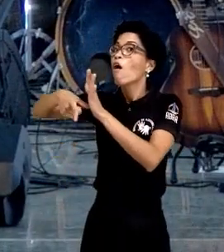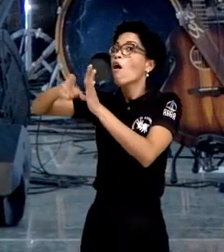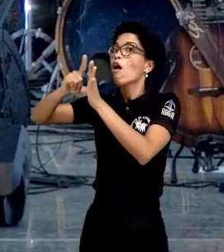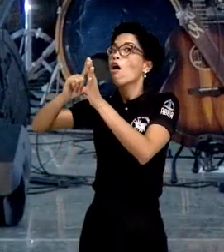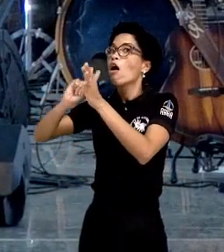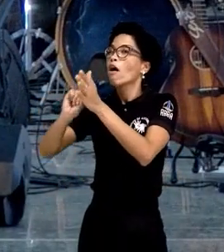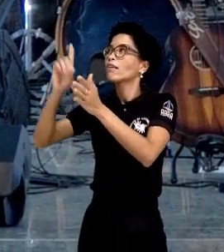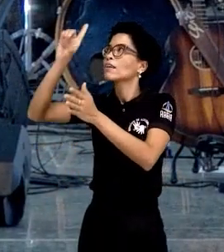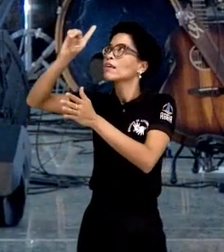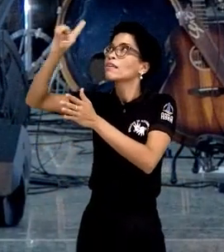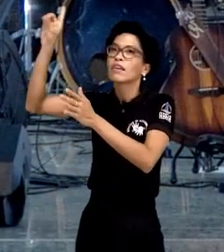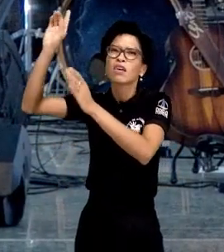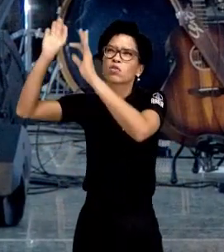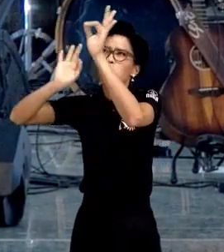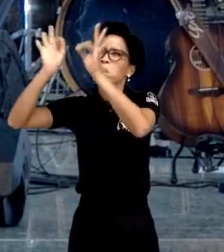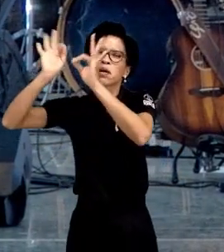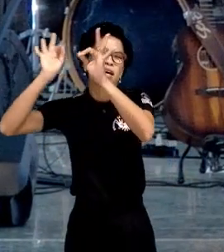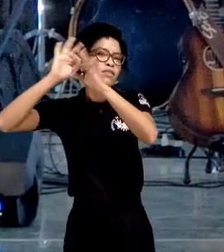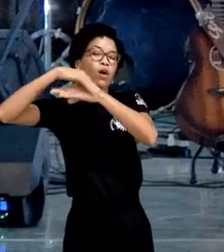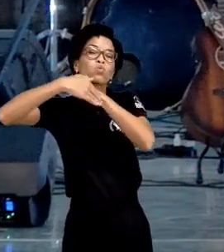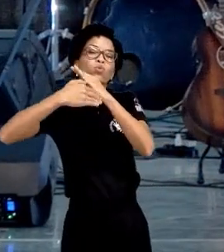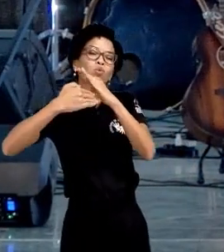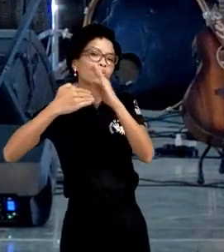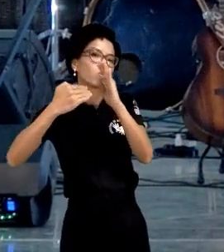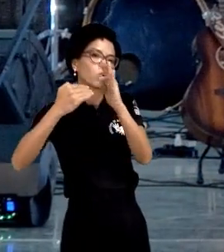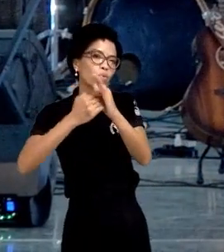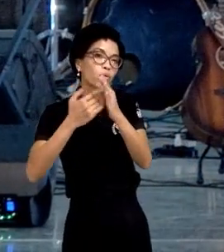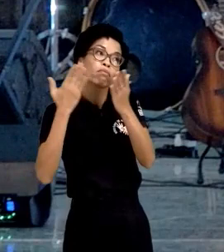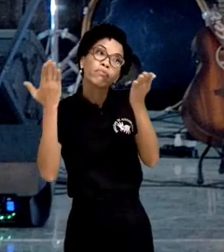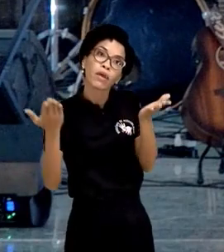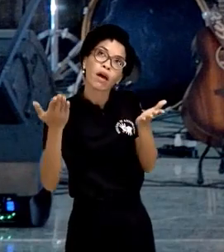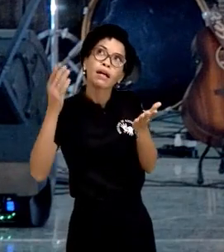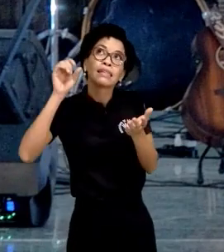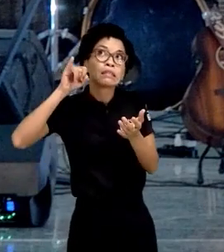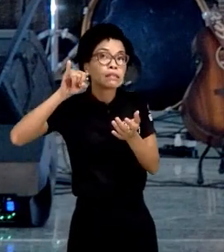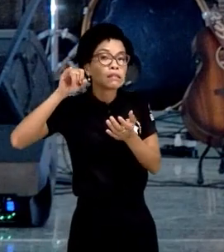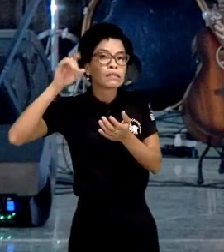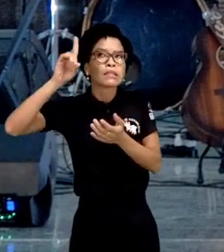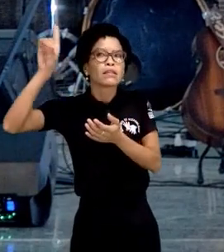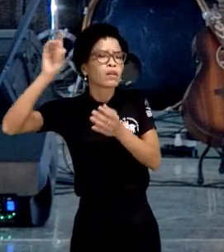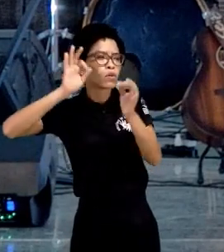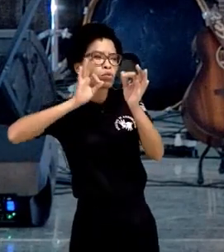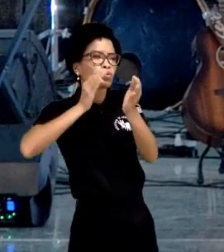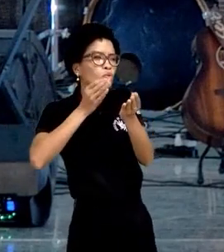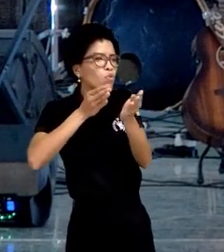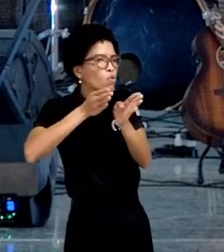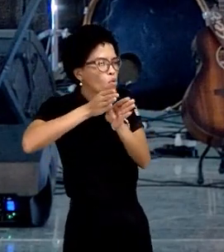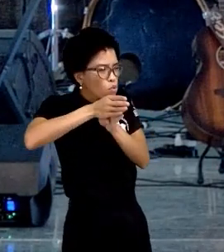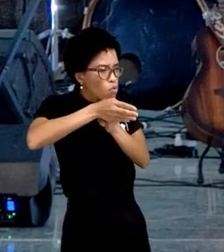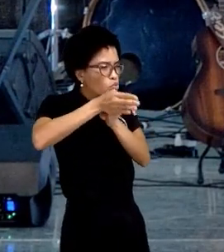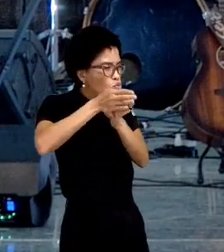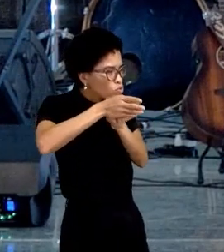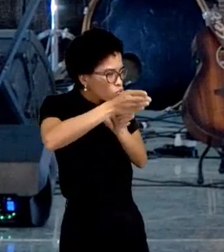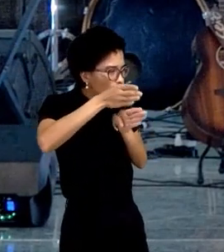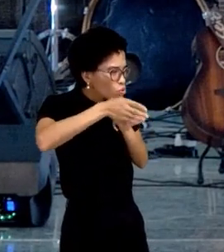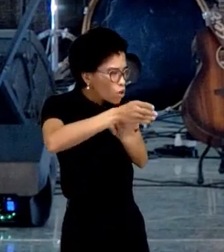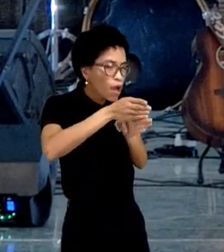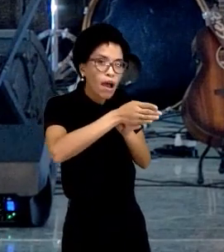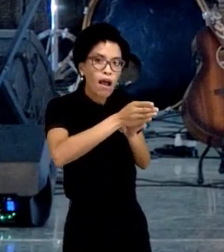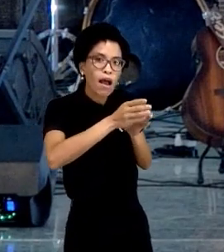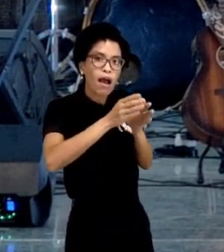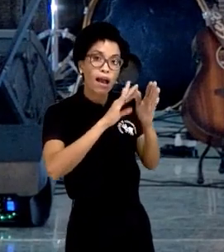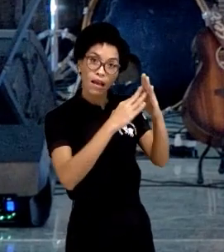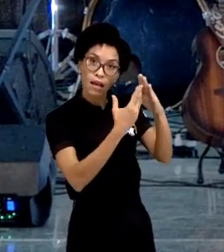igreja a fazer isso, é porque a gente precisava ouvir sobre isso. A igreja de Jesus precisava ouvir sobre isso, tá certo? Então, o que